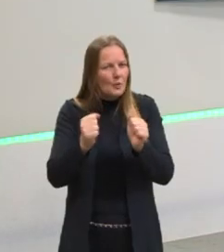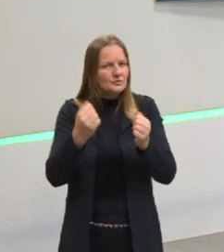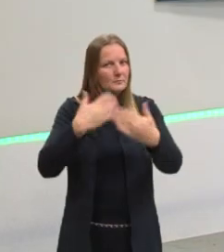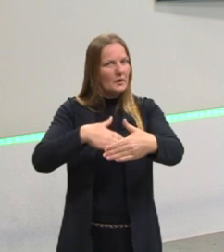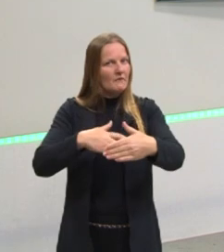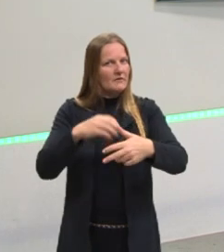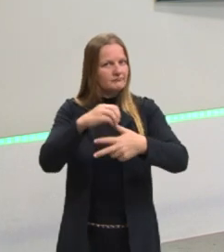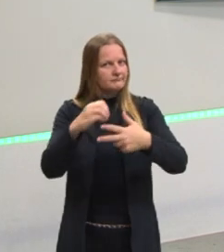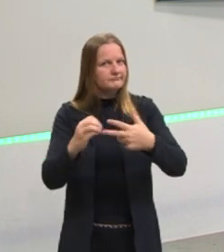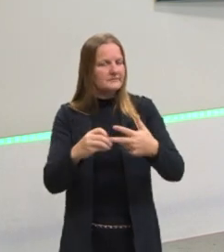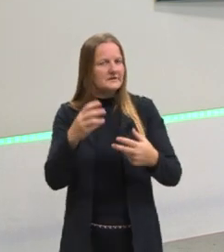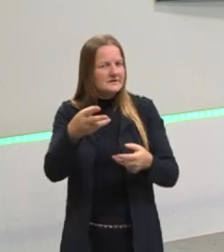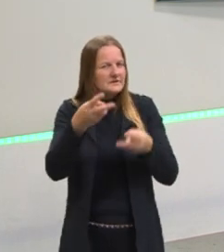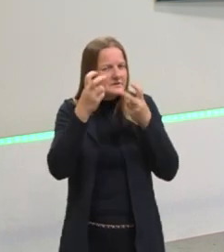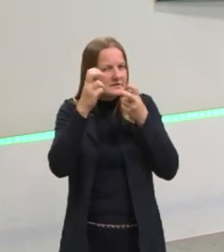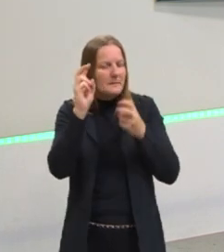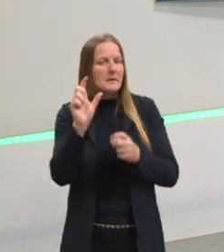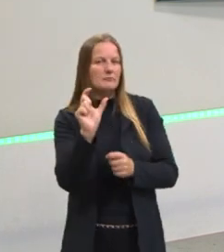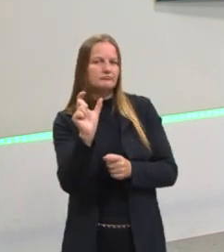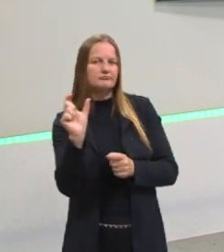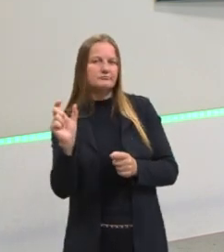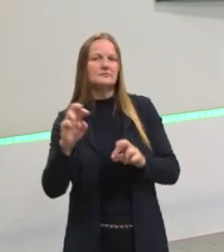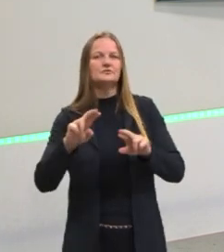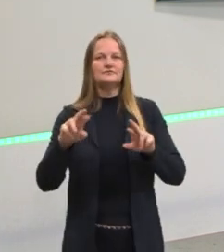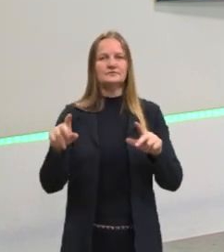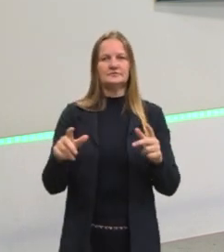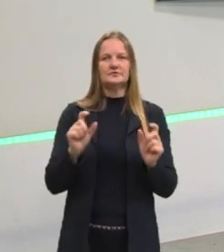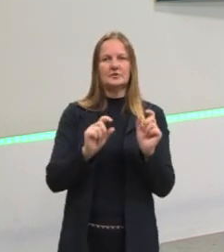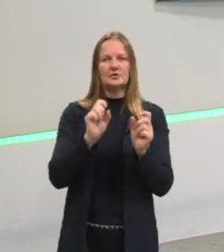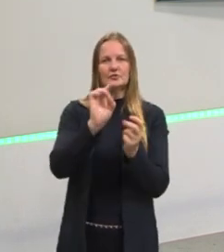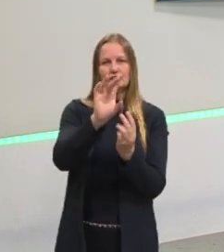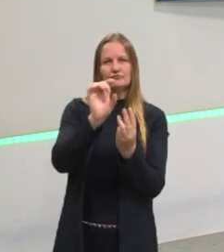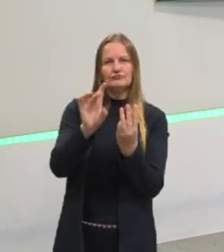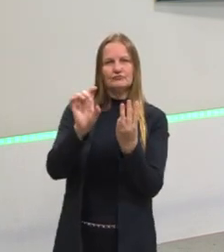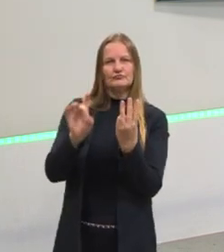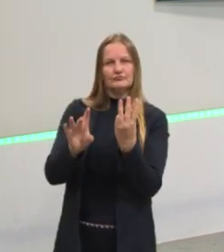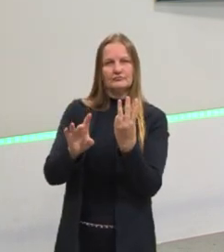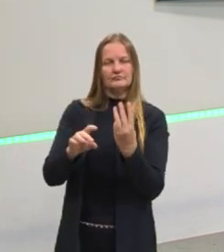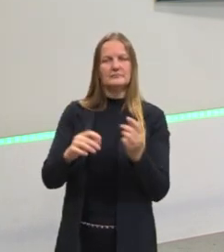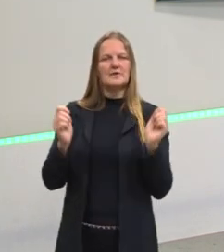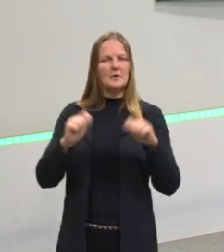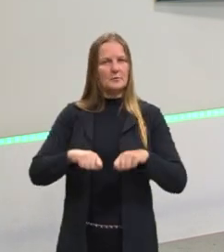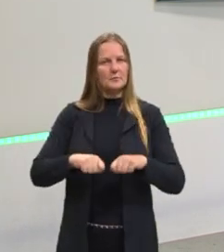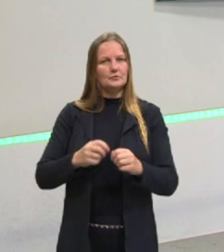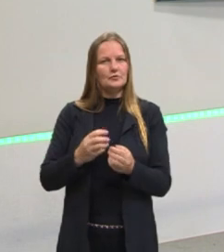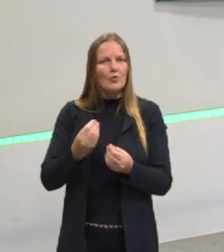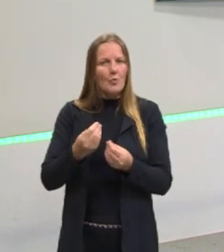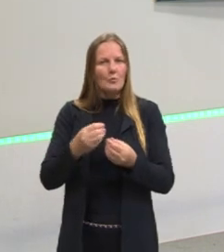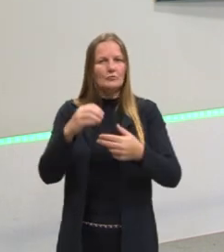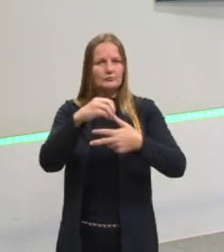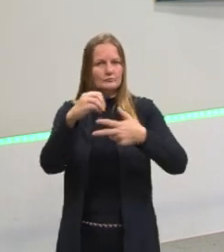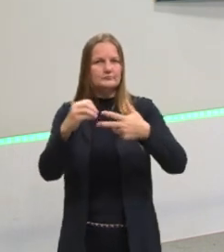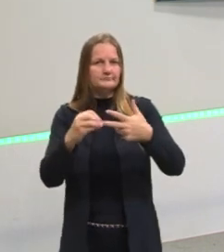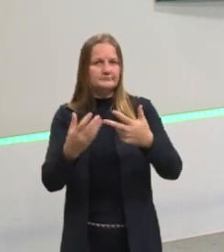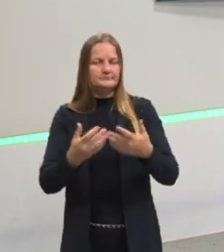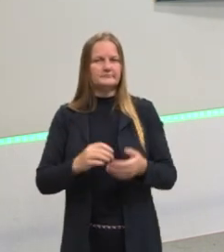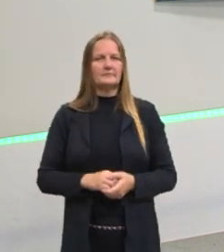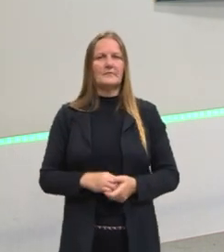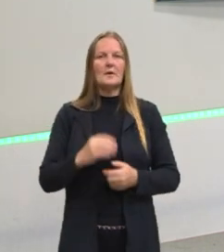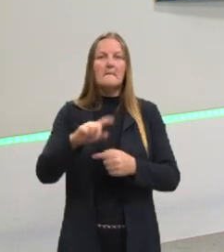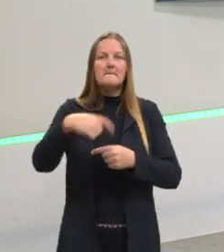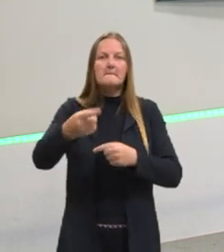prova e aí então tu tem que saber diferenciar né E poder seguir aí na tuas questões tá